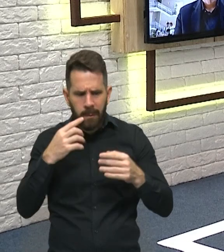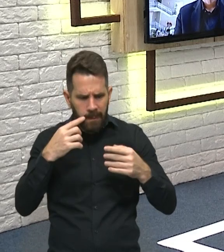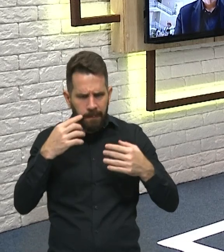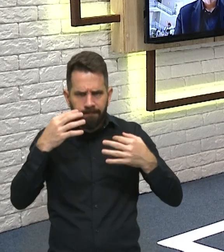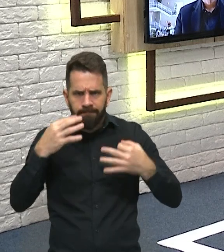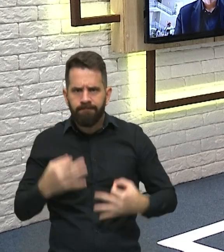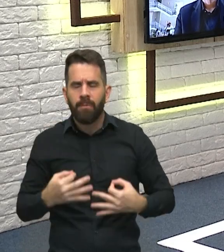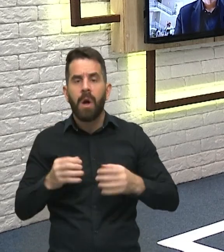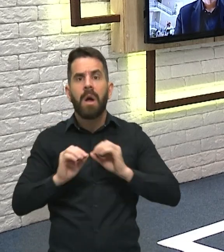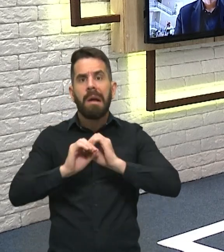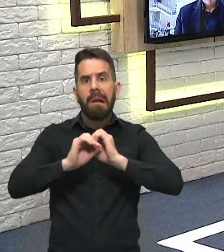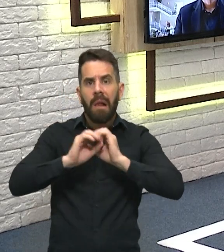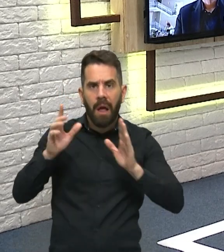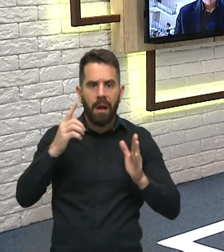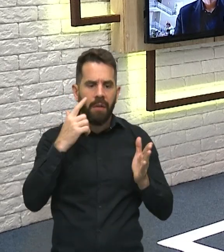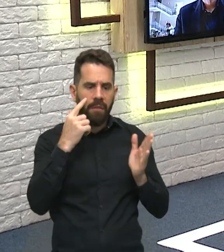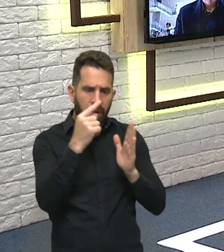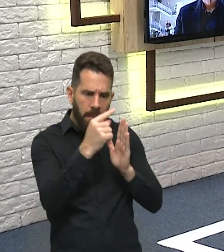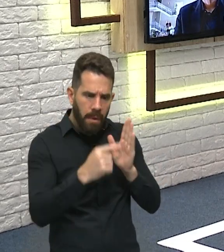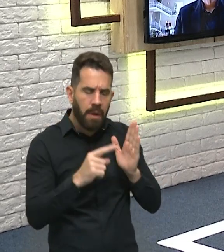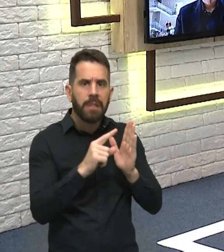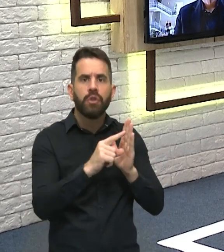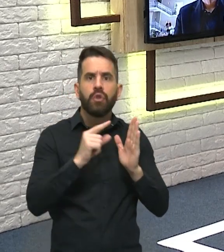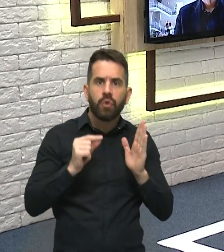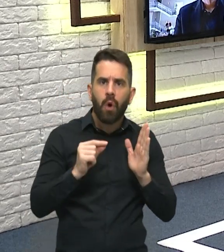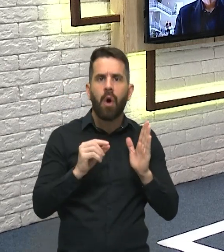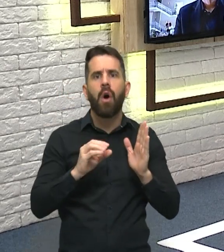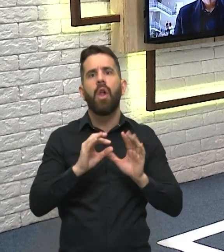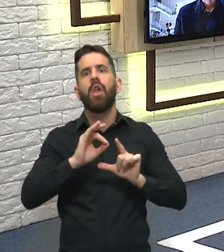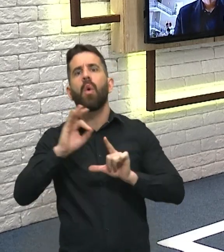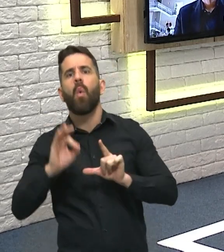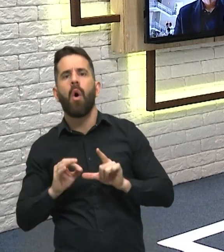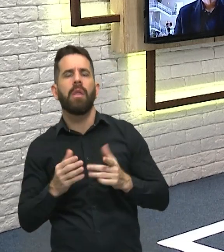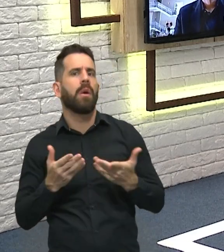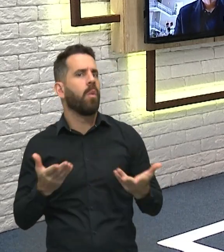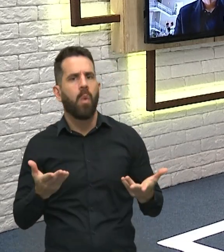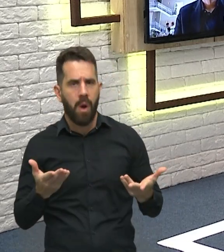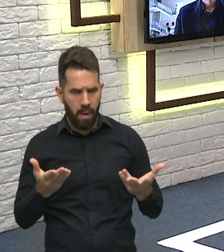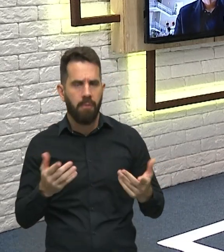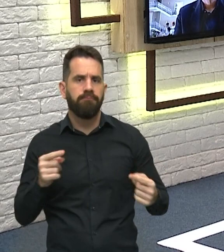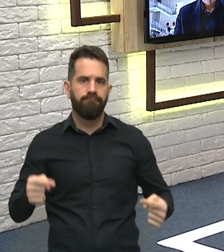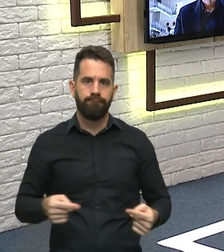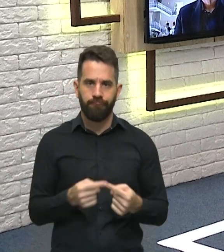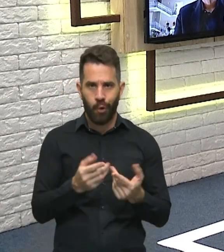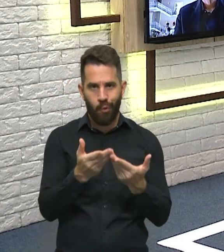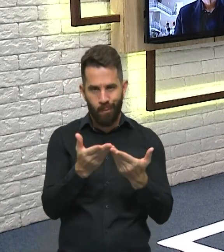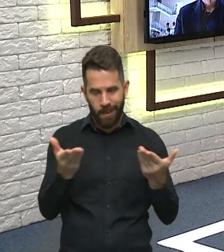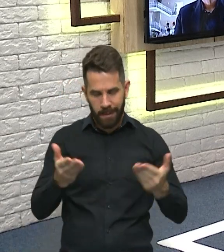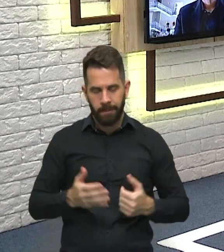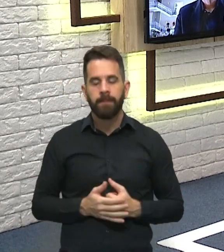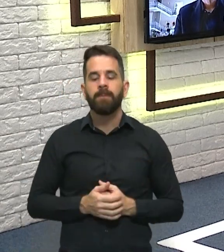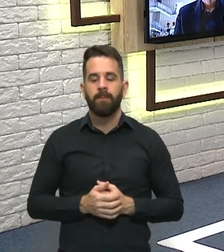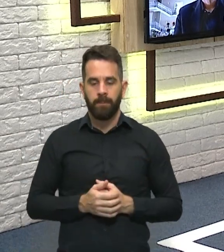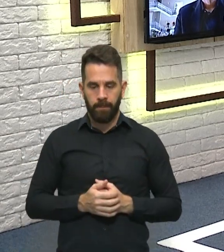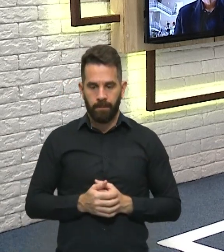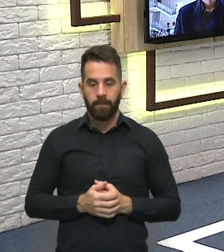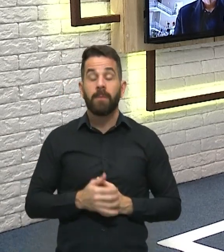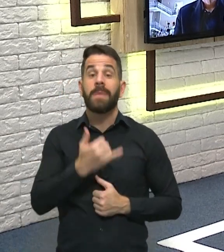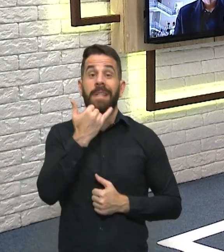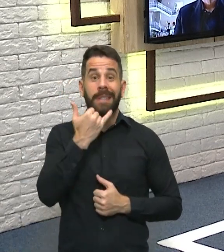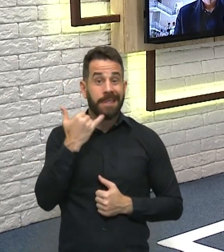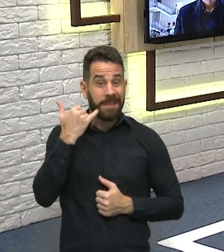para qual cota ele vai se inscrever, que ele vai concorrer. Professor, agora como a gente